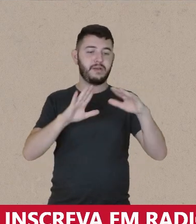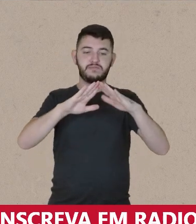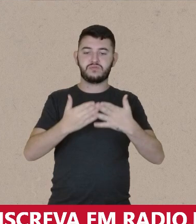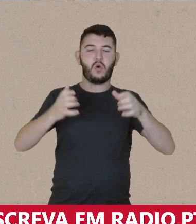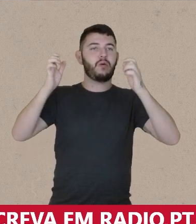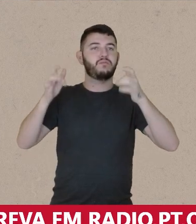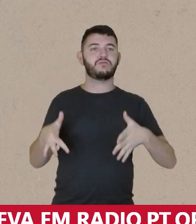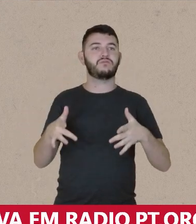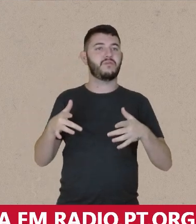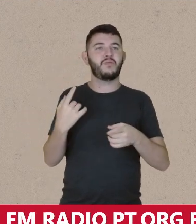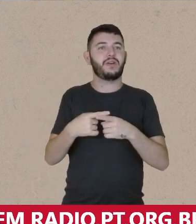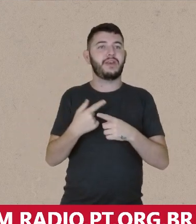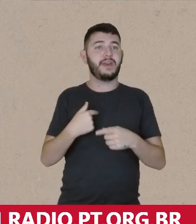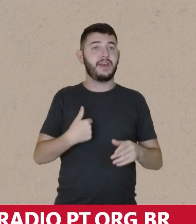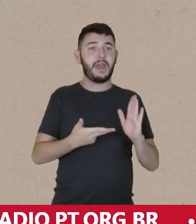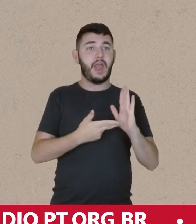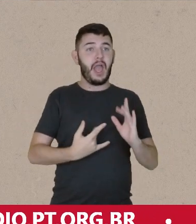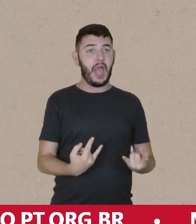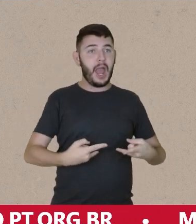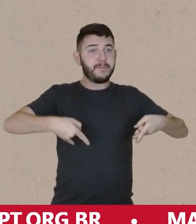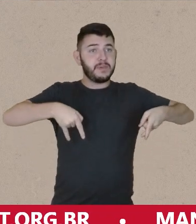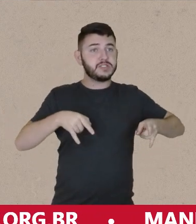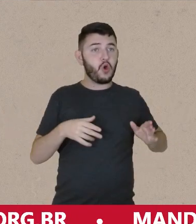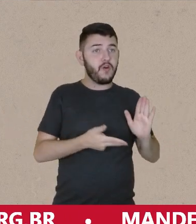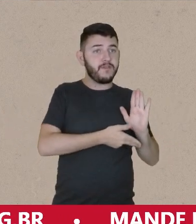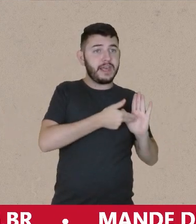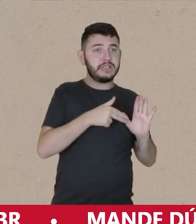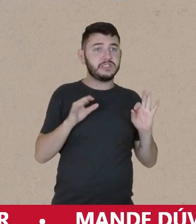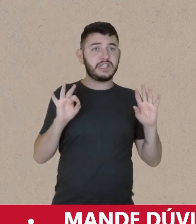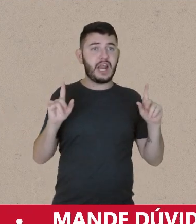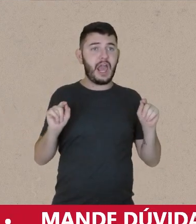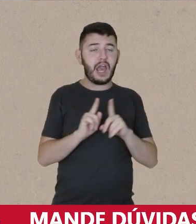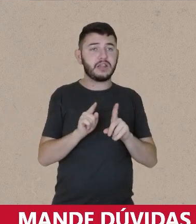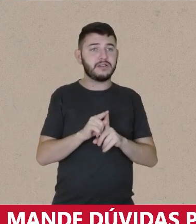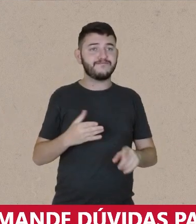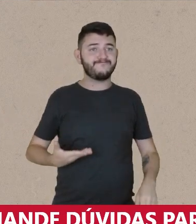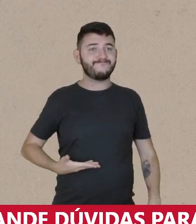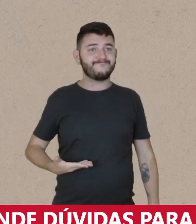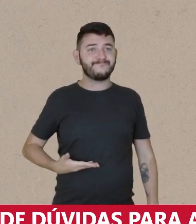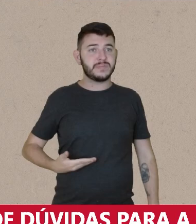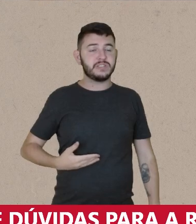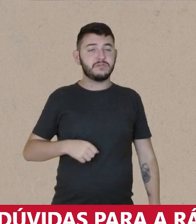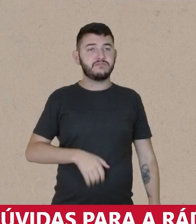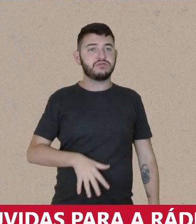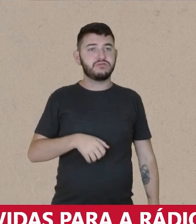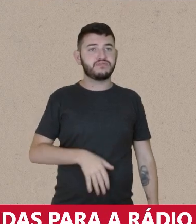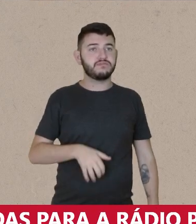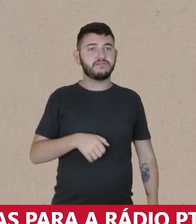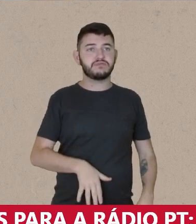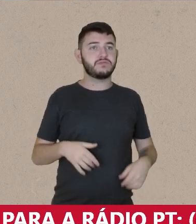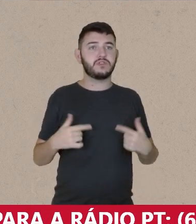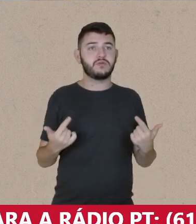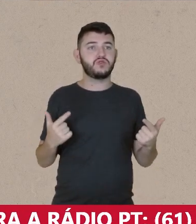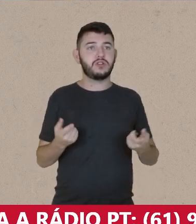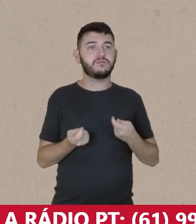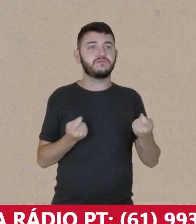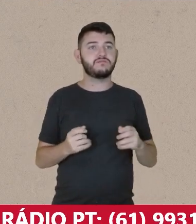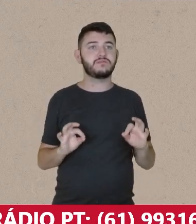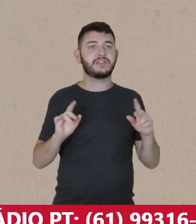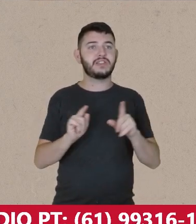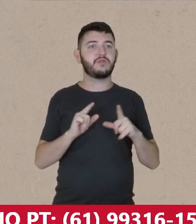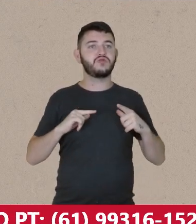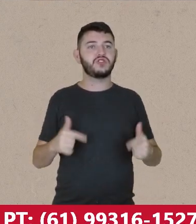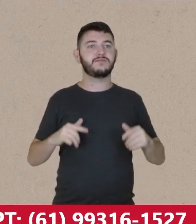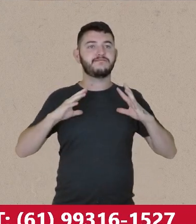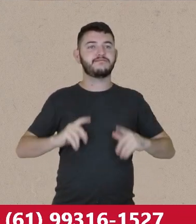absorvente. Então, o impacto disso também na vida estudantil e profissional dessas mulheres, deputada, como é que fica? Pois